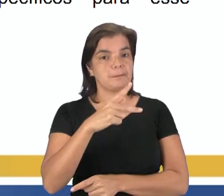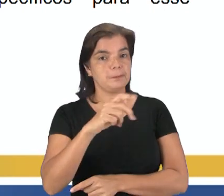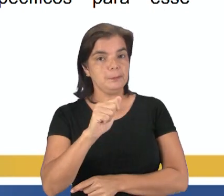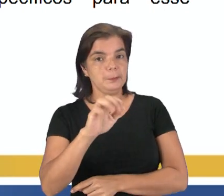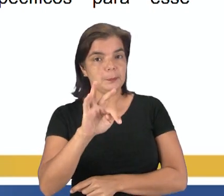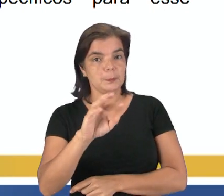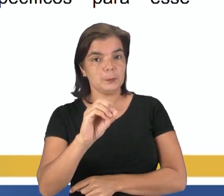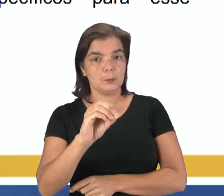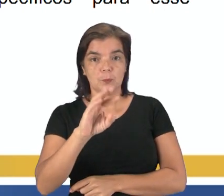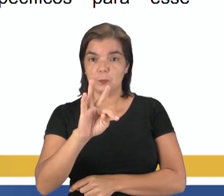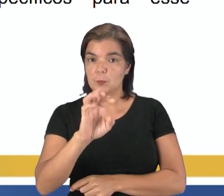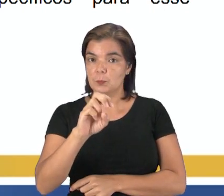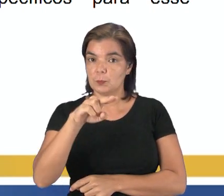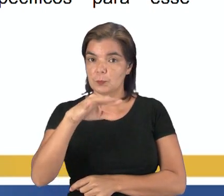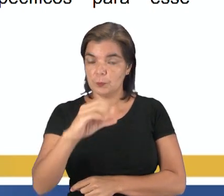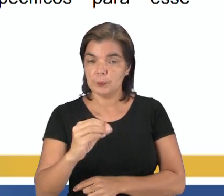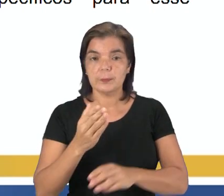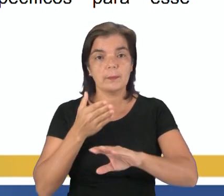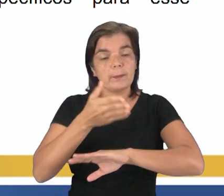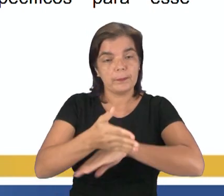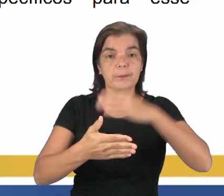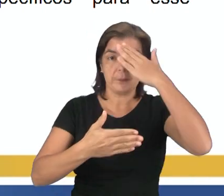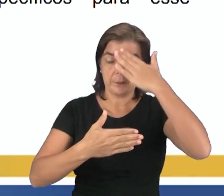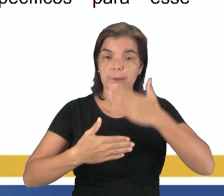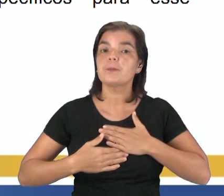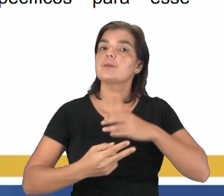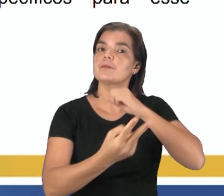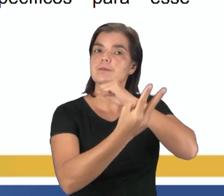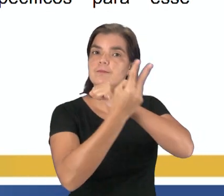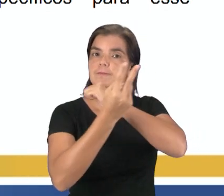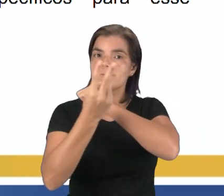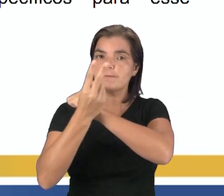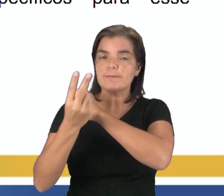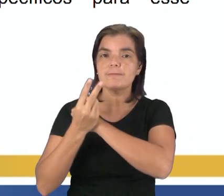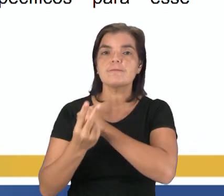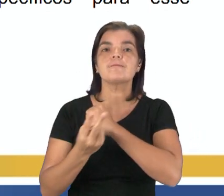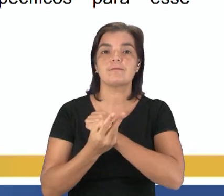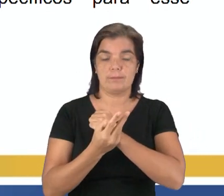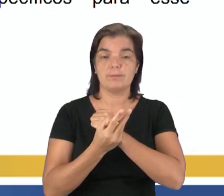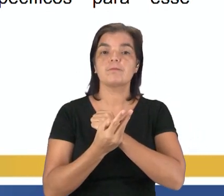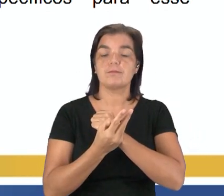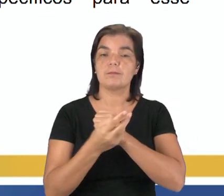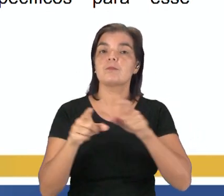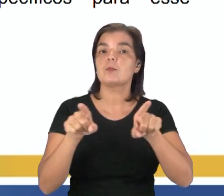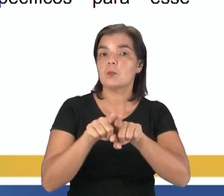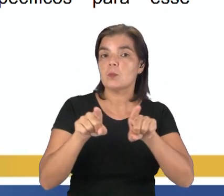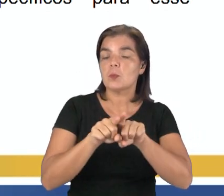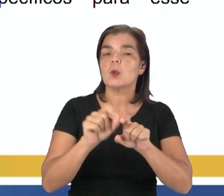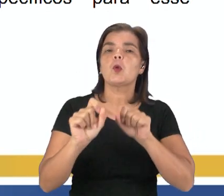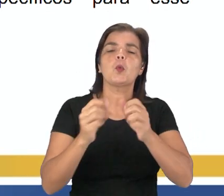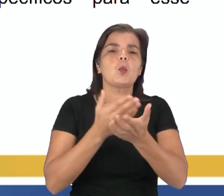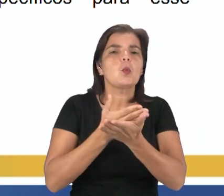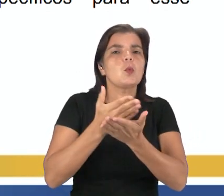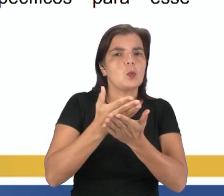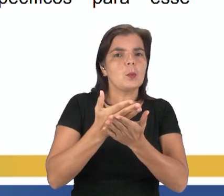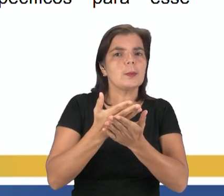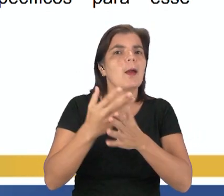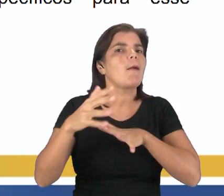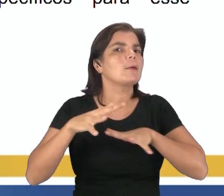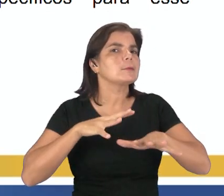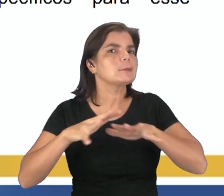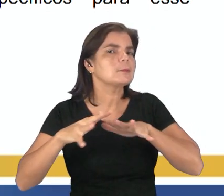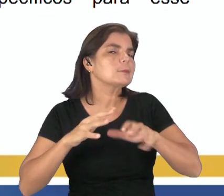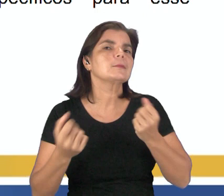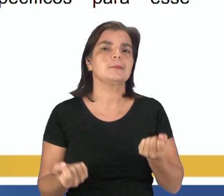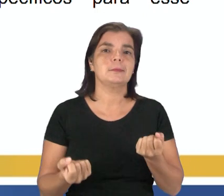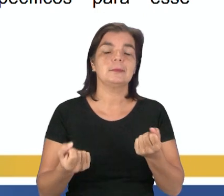patogênico tentar invadir o nosso corpo, as nossas defesas, que compõem aí o sistema imunitário, né, vão começar a agir.